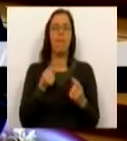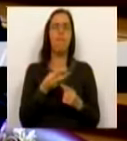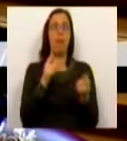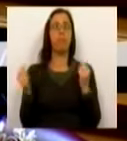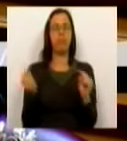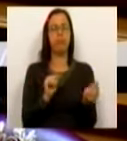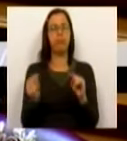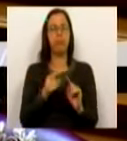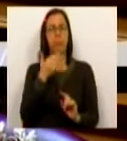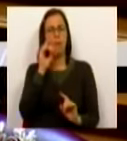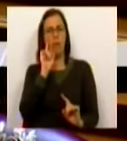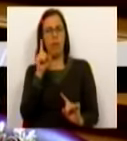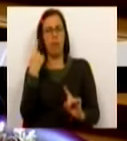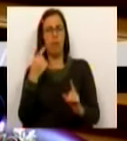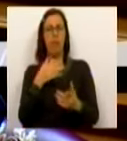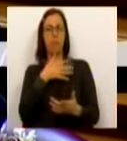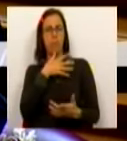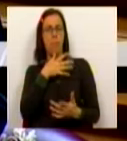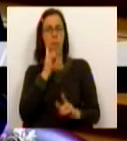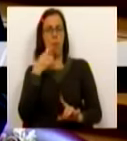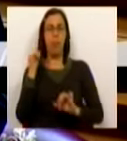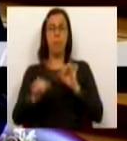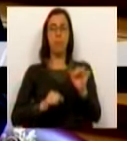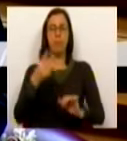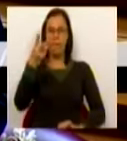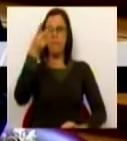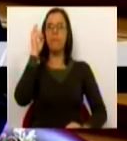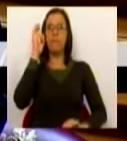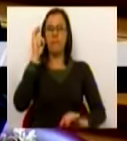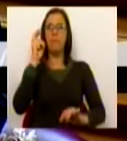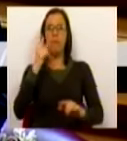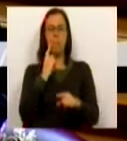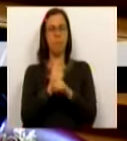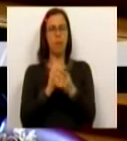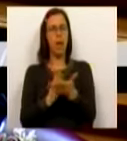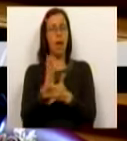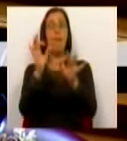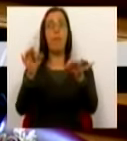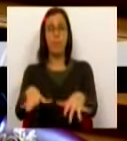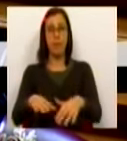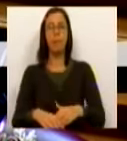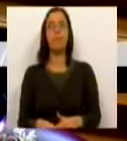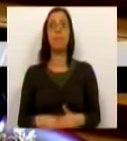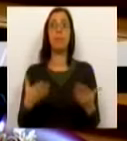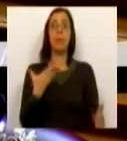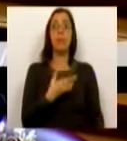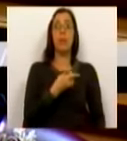debates, os seus dotes de grande tribuno e, principalmente, a coragem que logrou manter até ao fim.